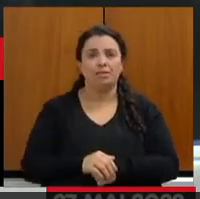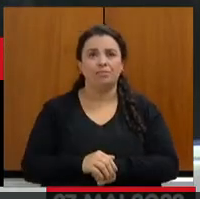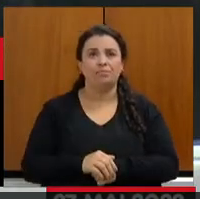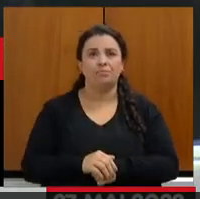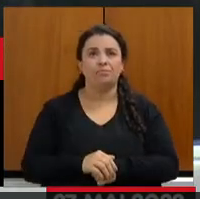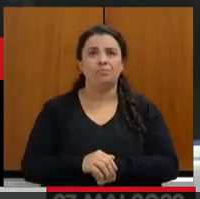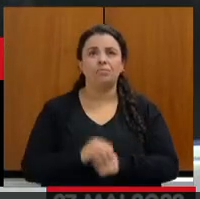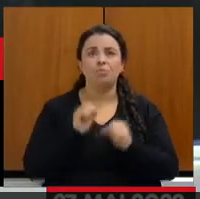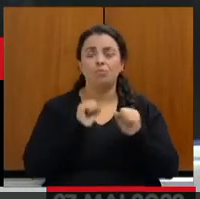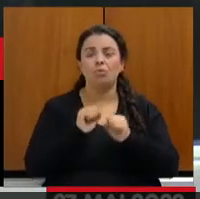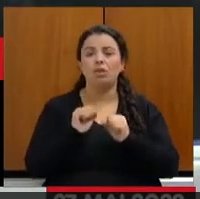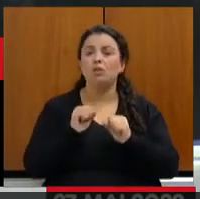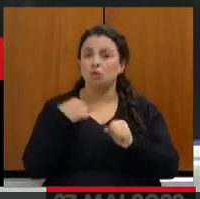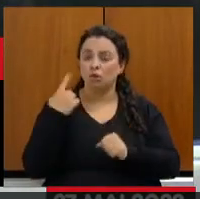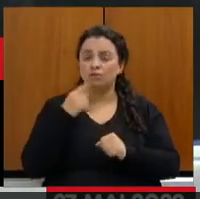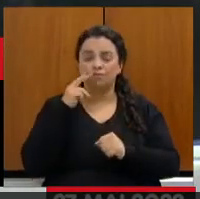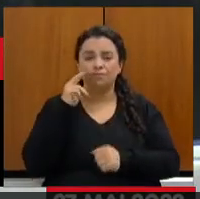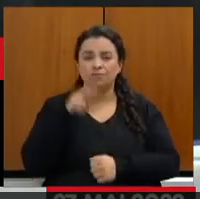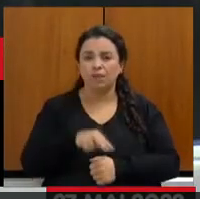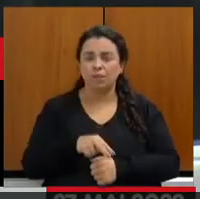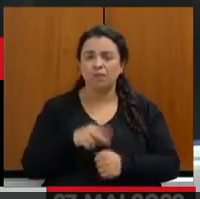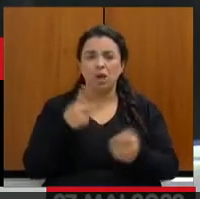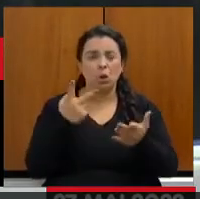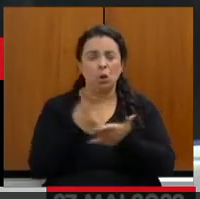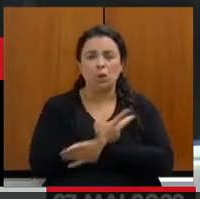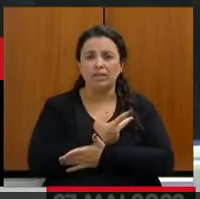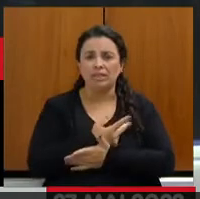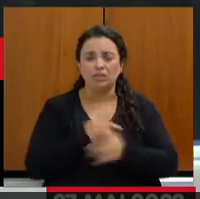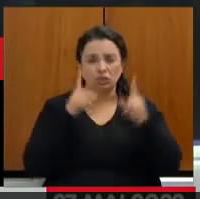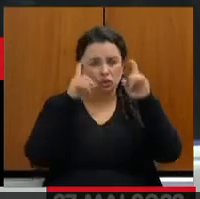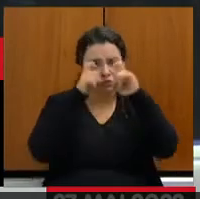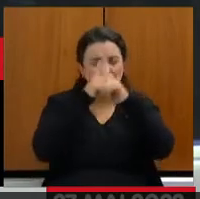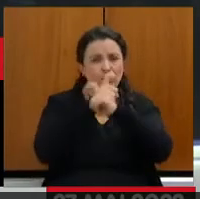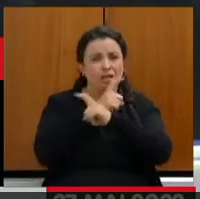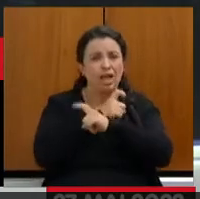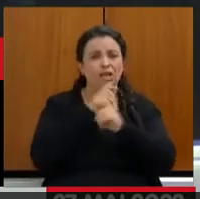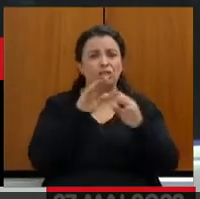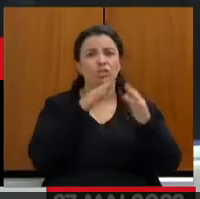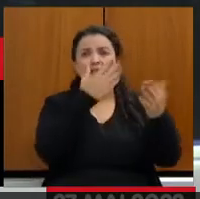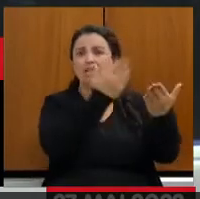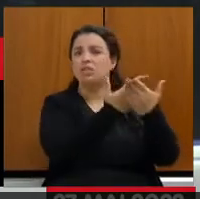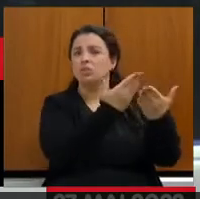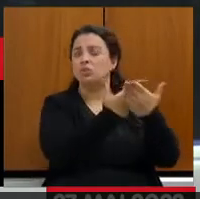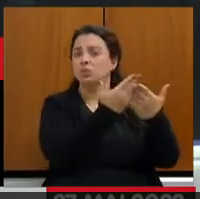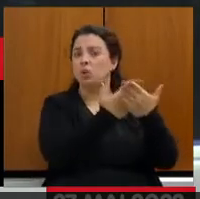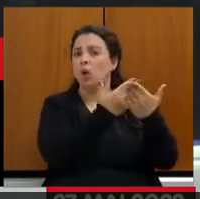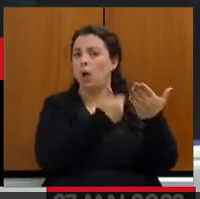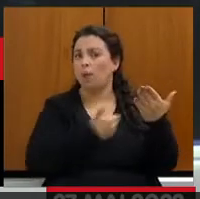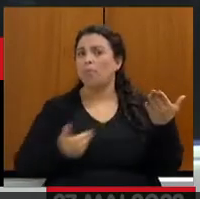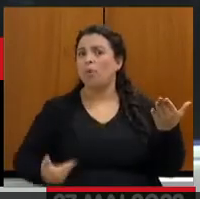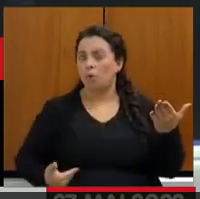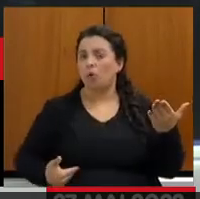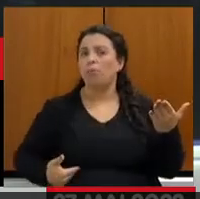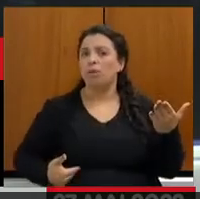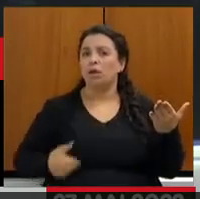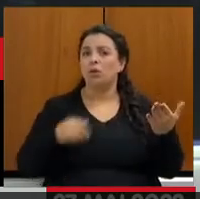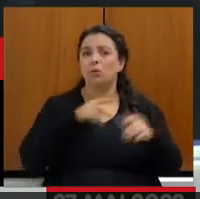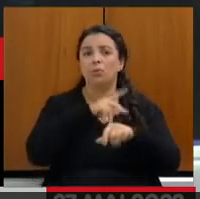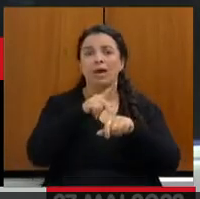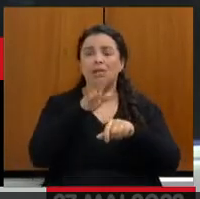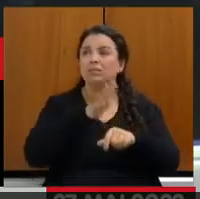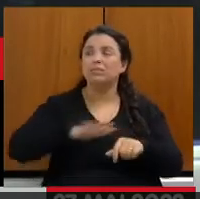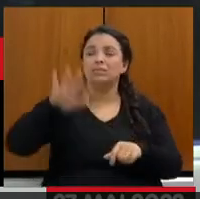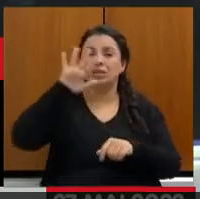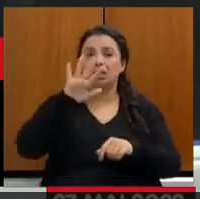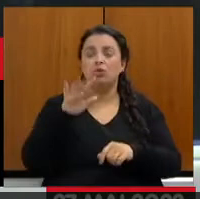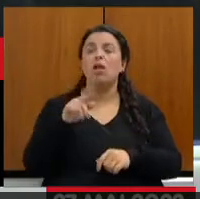podemos ver uma situação muito precária em em Várias escolas públicas de nosso país vejo isso pois sou uma